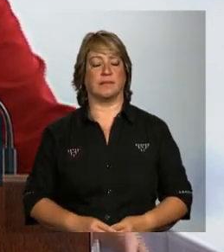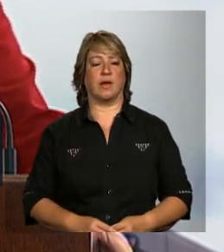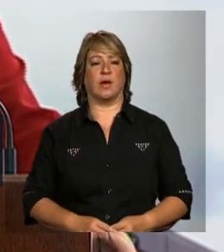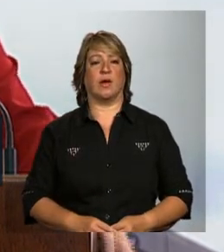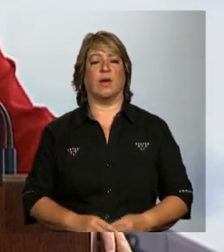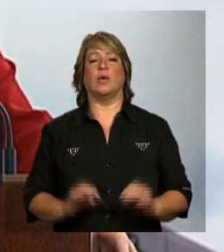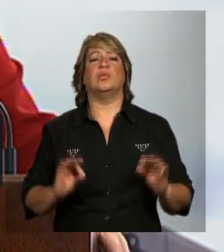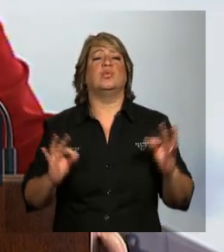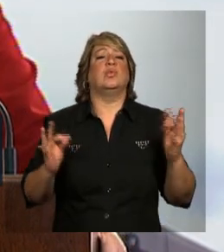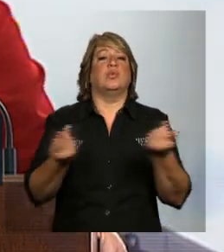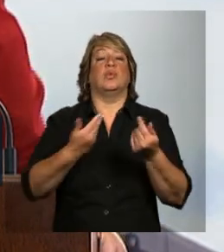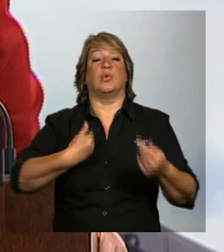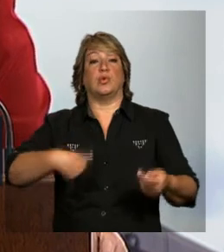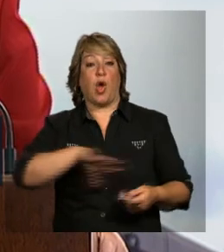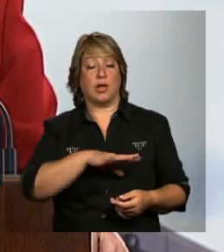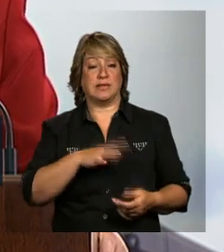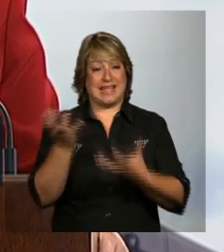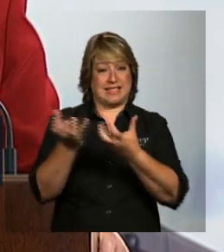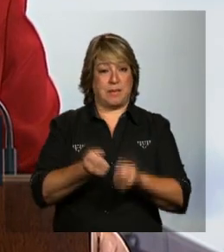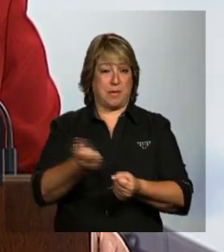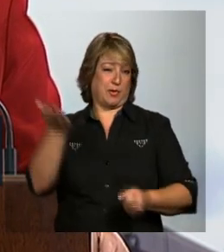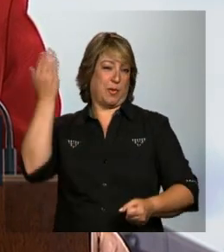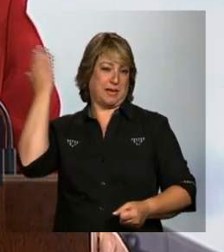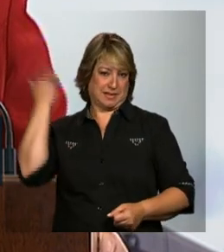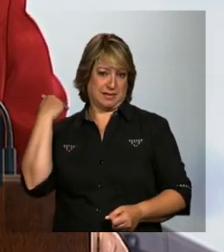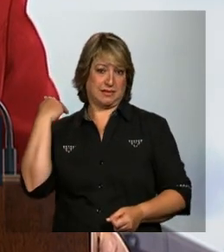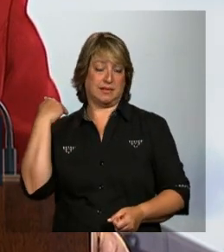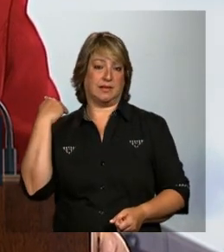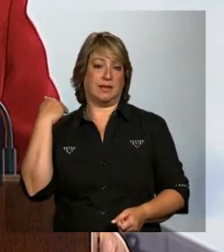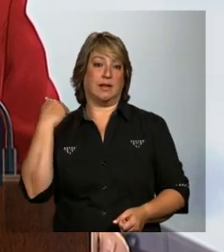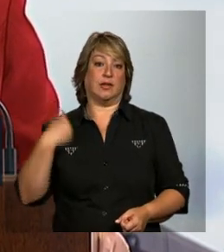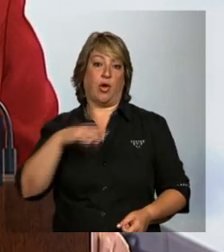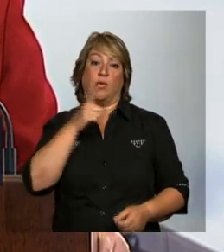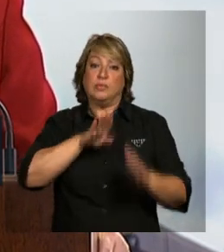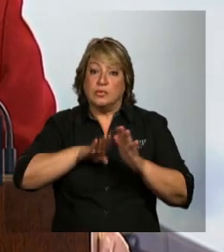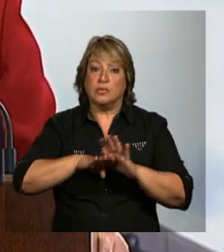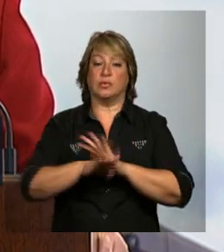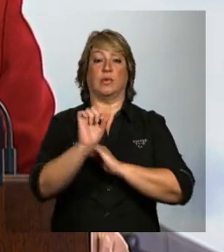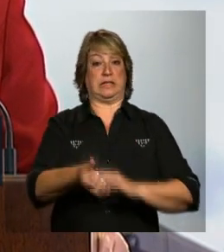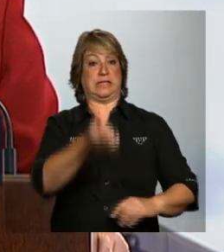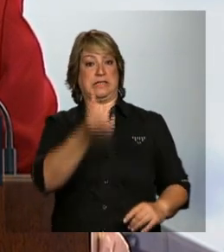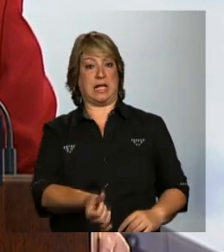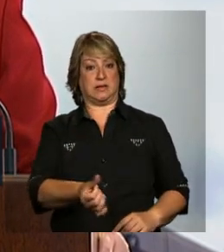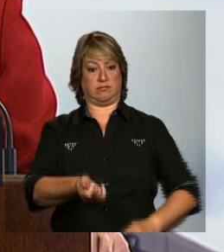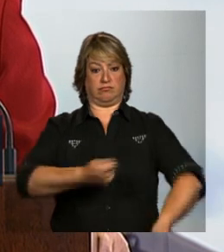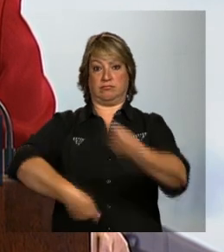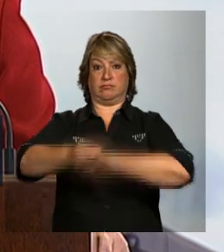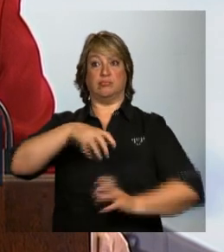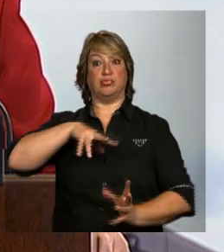é um todo o que herdamos do passado e nos tornarmos a sexta economia